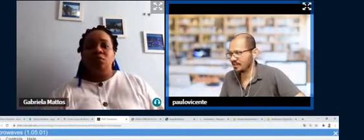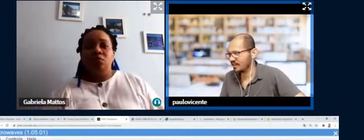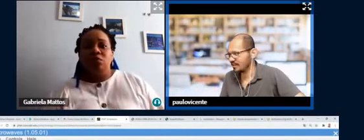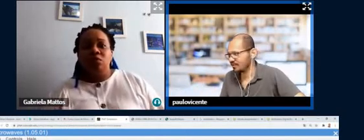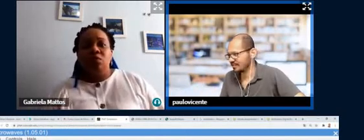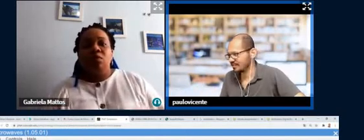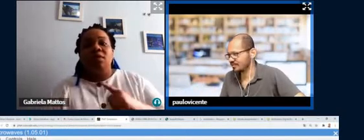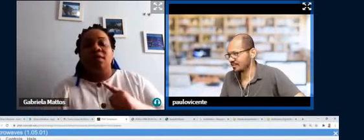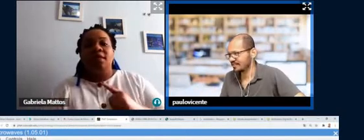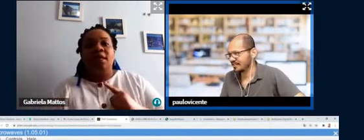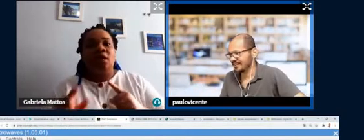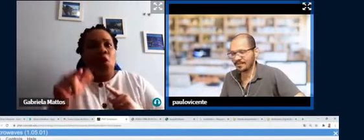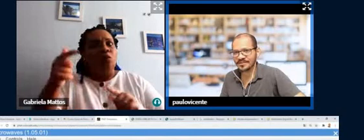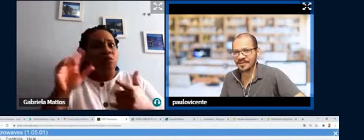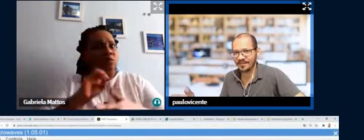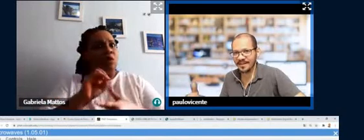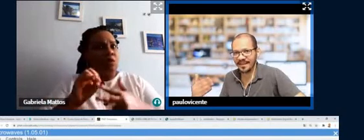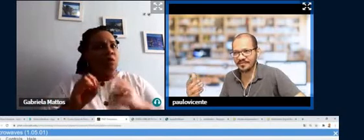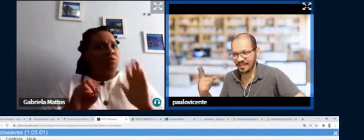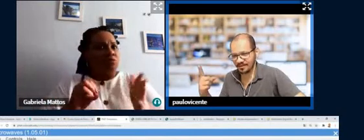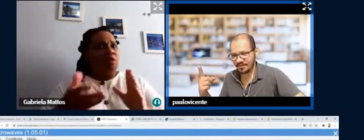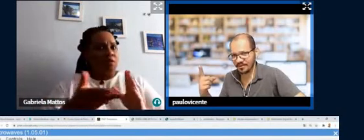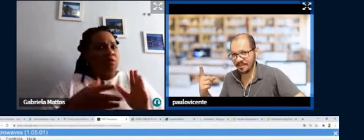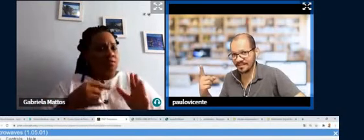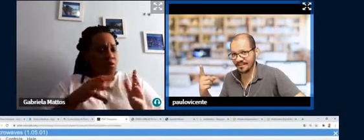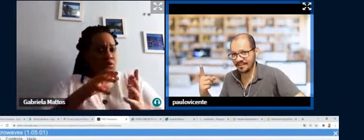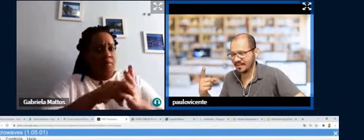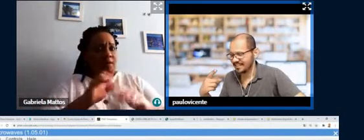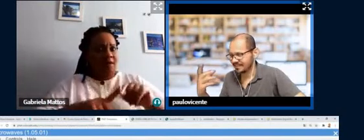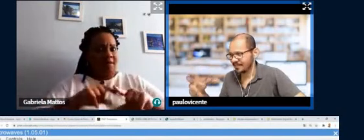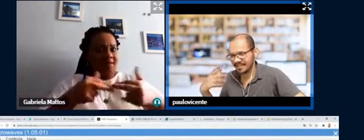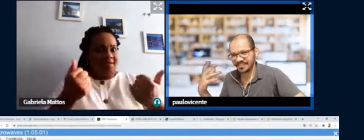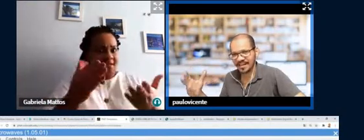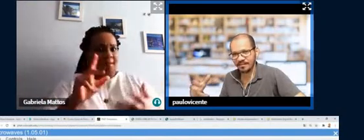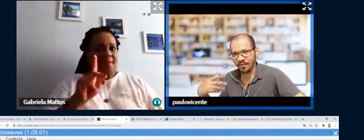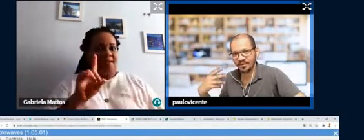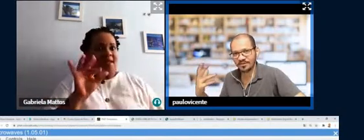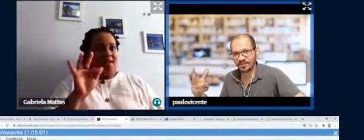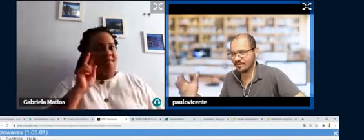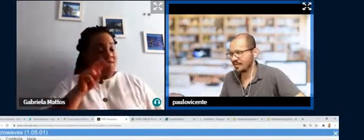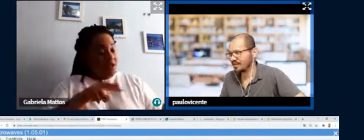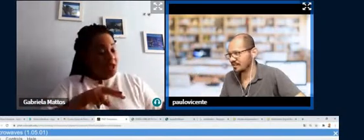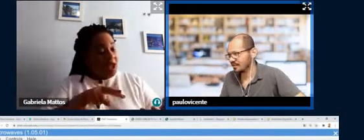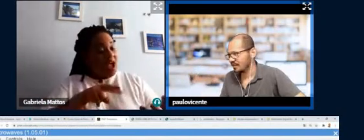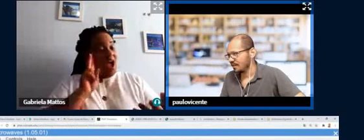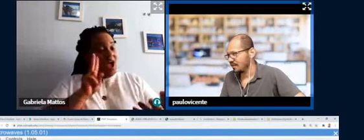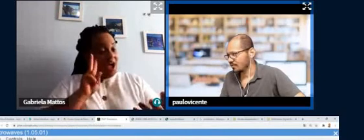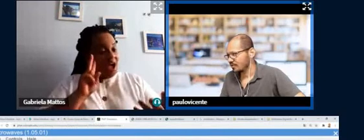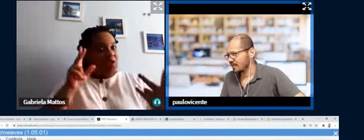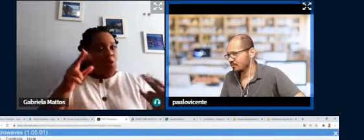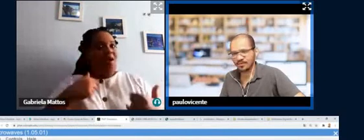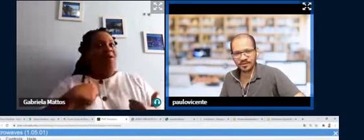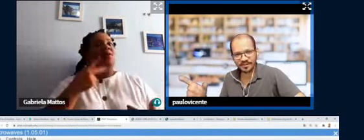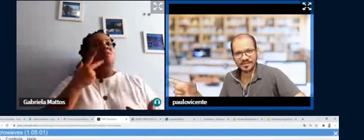caiu no Enem, tá? Em outras edições. Depois, quando você pegar o PDF lá que eu já disponibilizei, você vai começar a enxergar muitas das coisas que eu falei aqui.